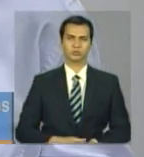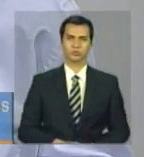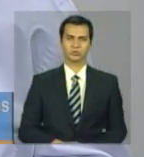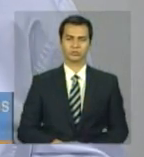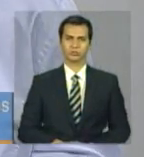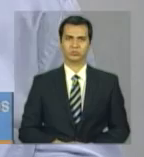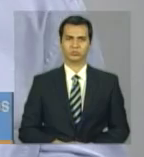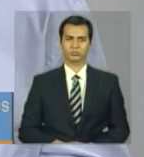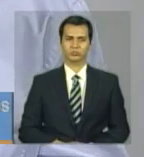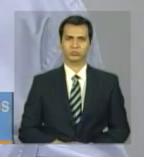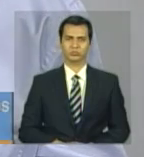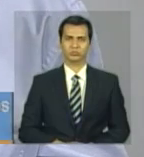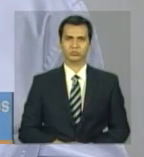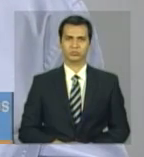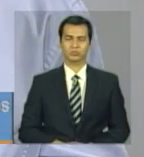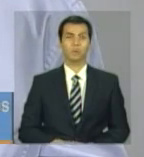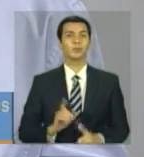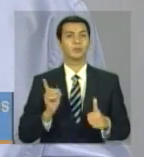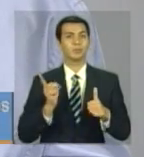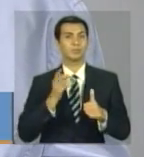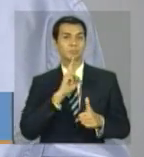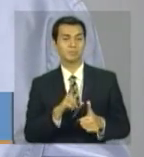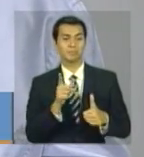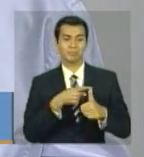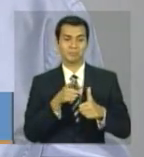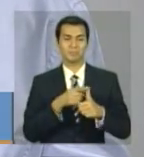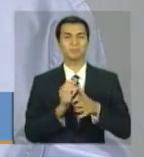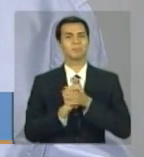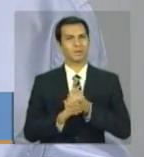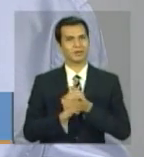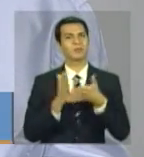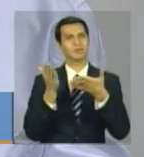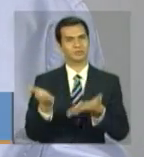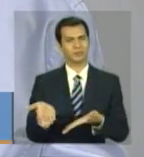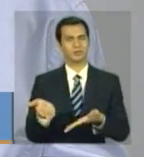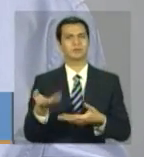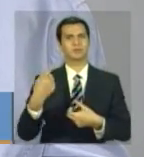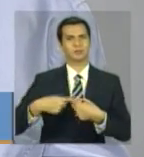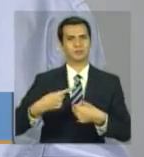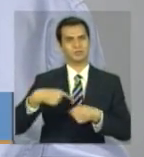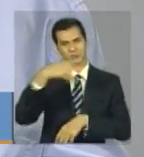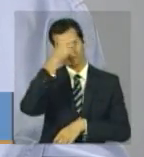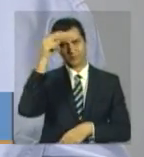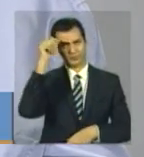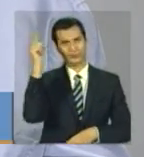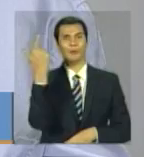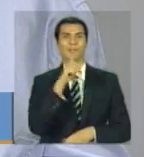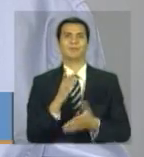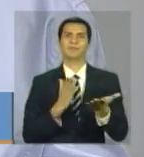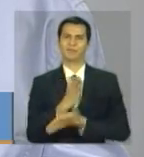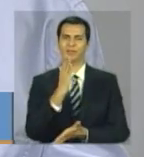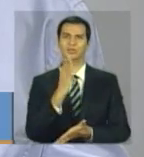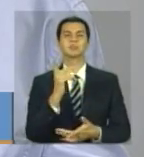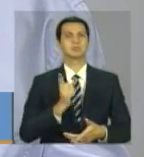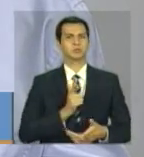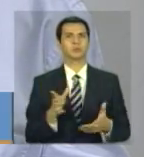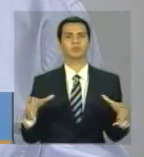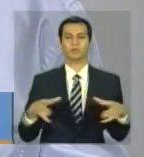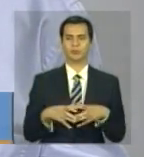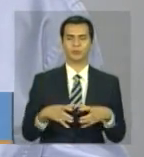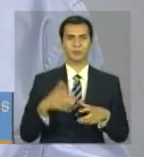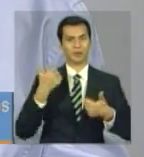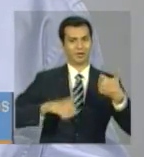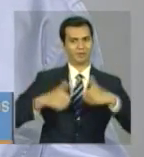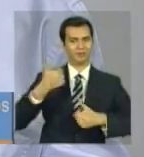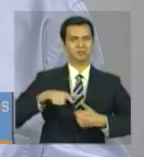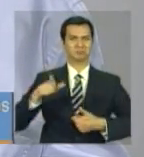que parabéns para o município, que ele foi contemplado, né? Se ele foi contemplado, com certeza ele passou por um processo de seleção, não é? Teve uma mesa técnica e nessa